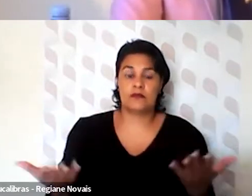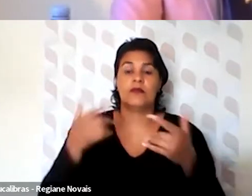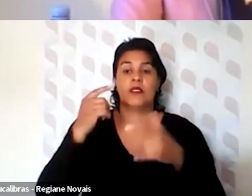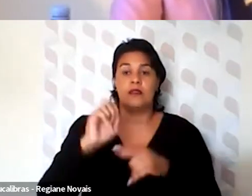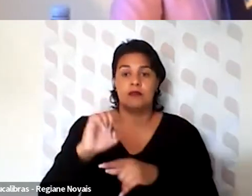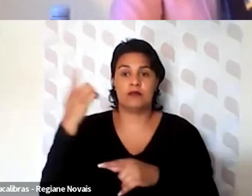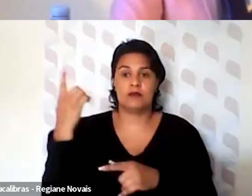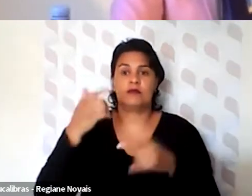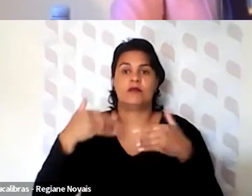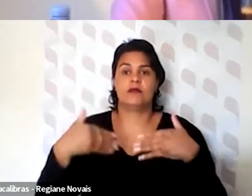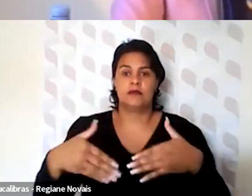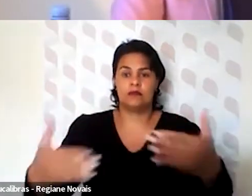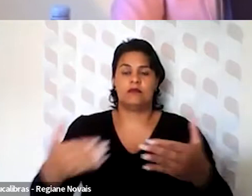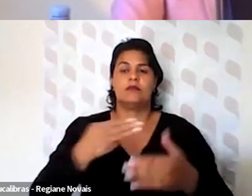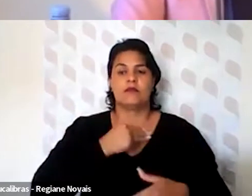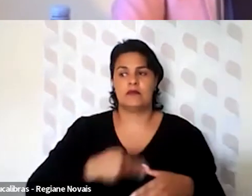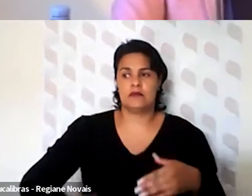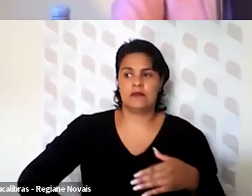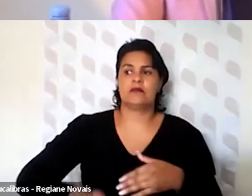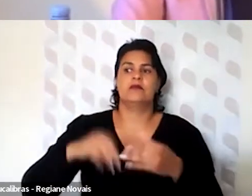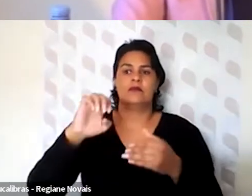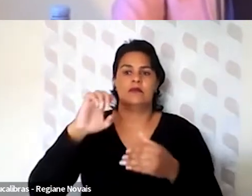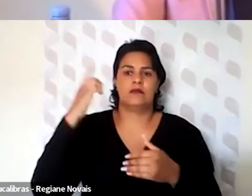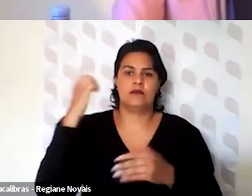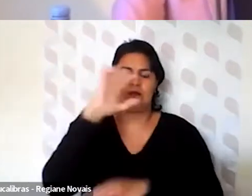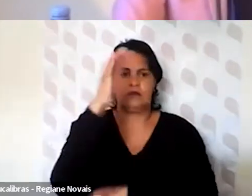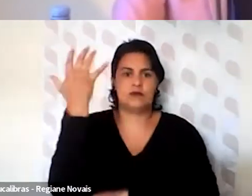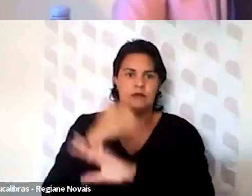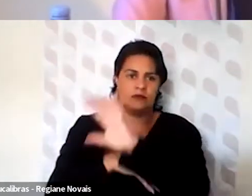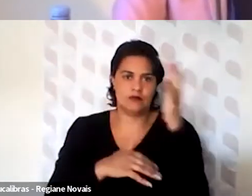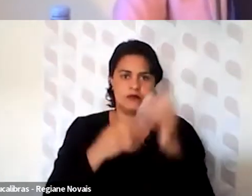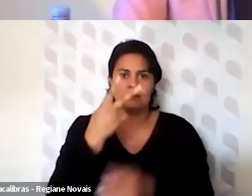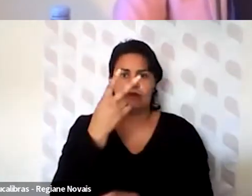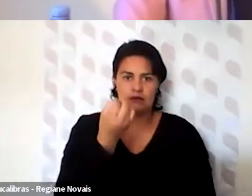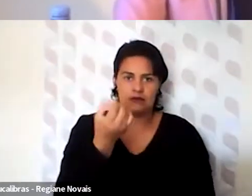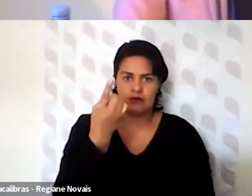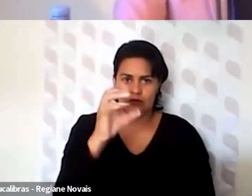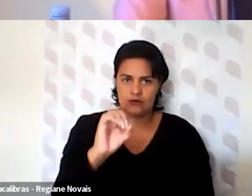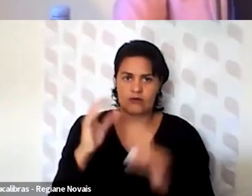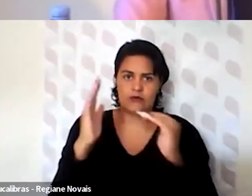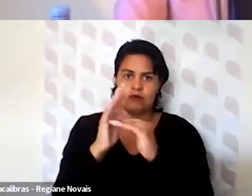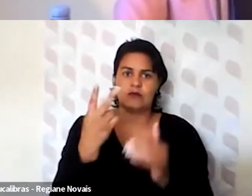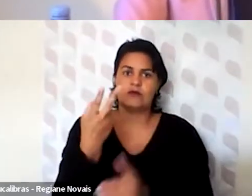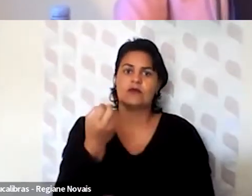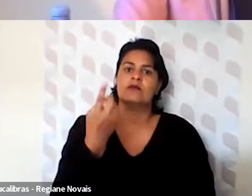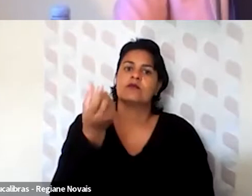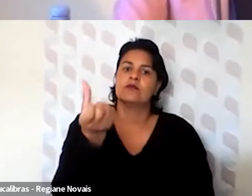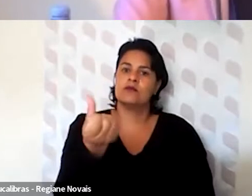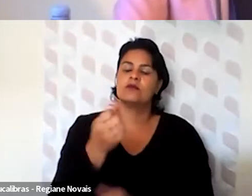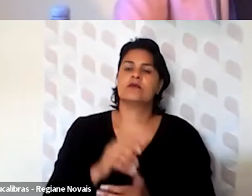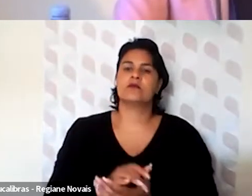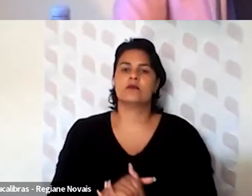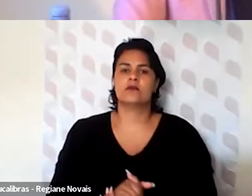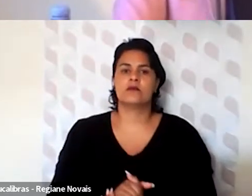de 2010 a 2016. Elle est également coprésidente du panel international sur les ressources naturelles de l'ONU